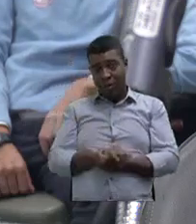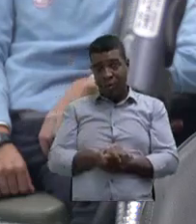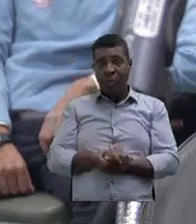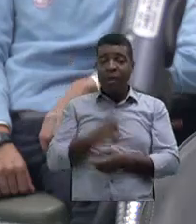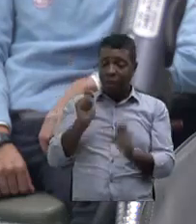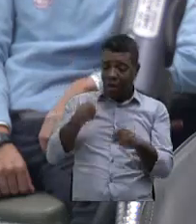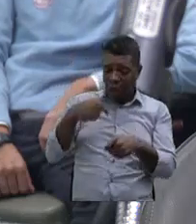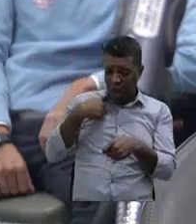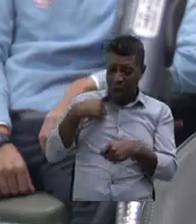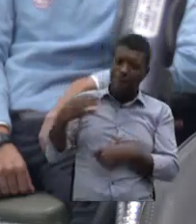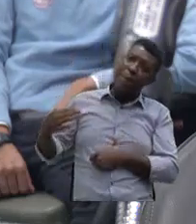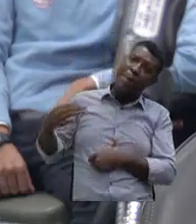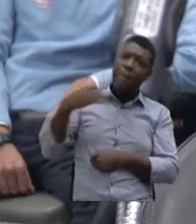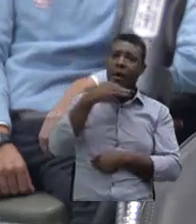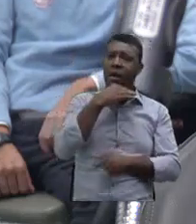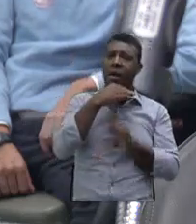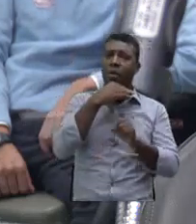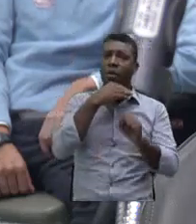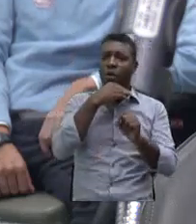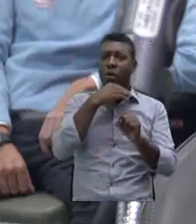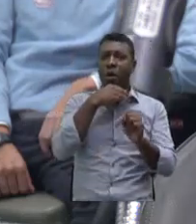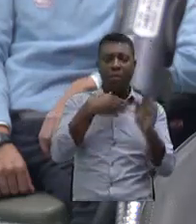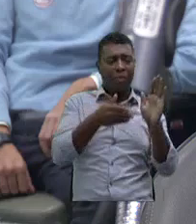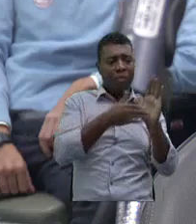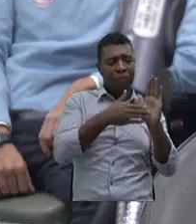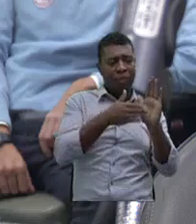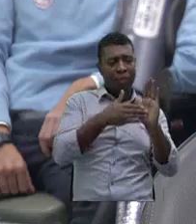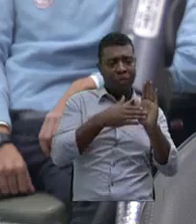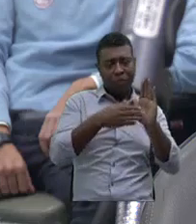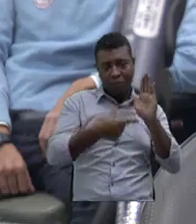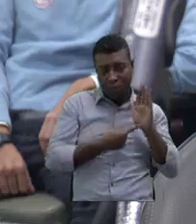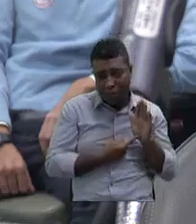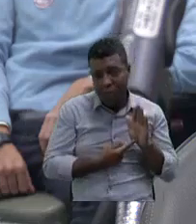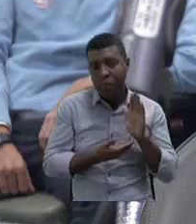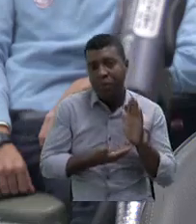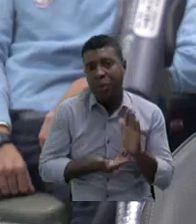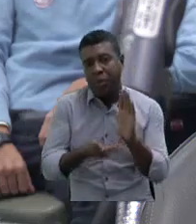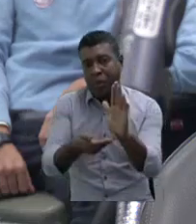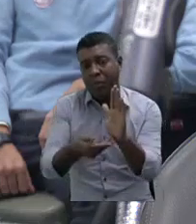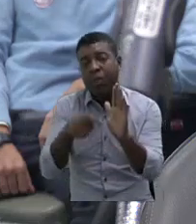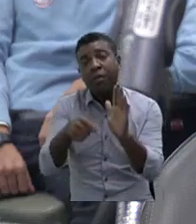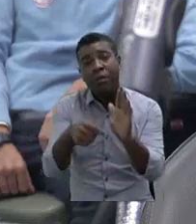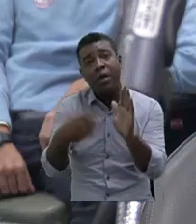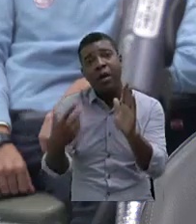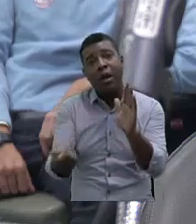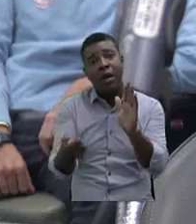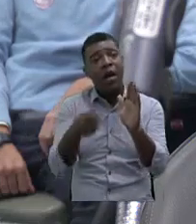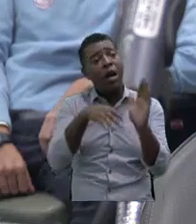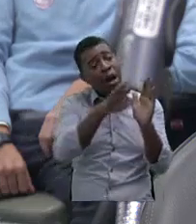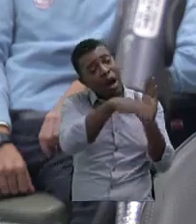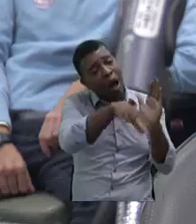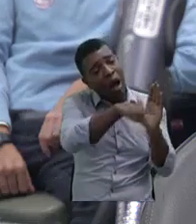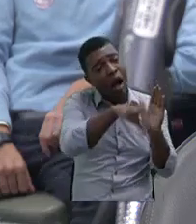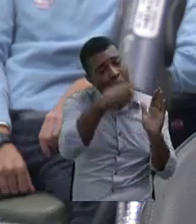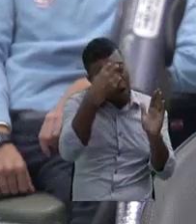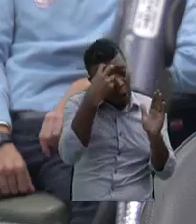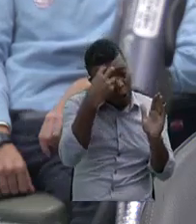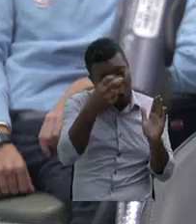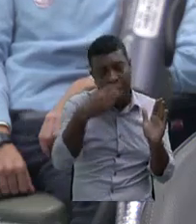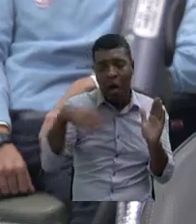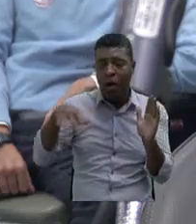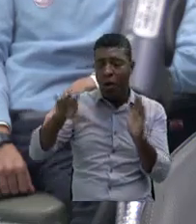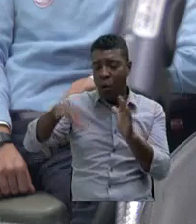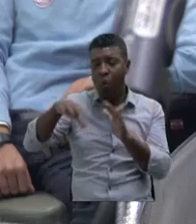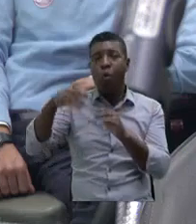que, enquanto se apresenta uma proposta, tanto para o setor cultural, quanto também políticas